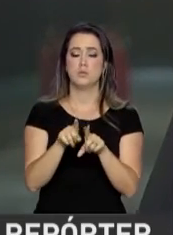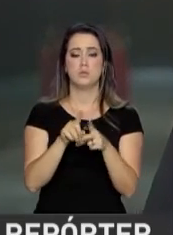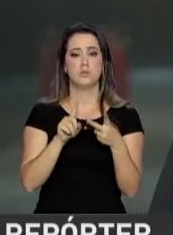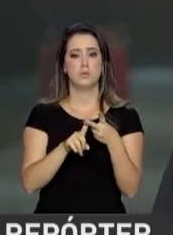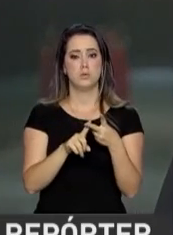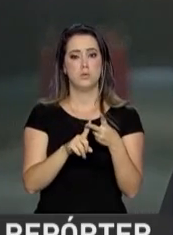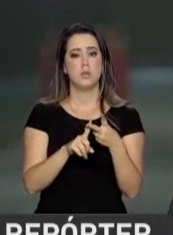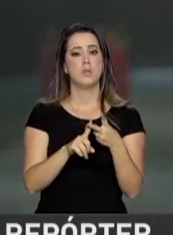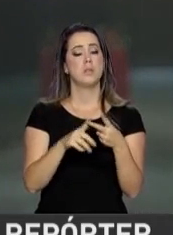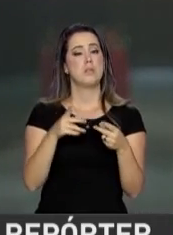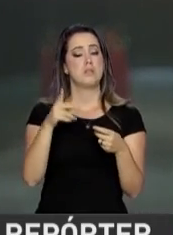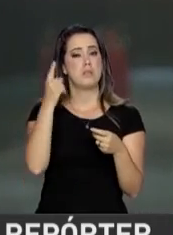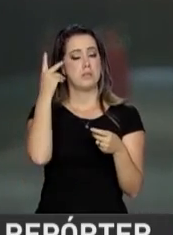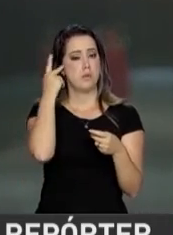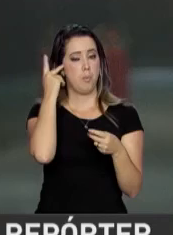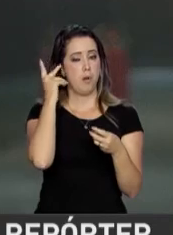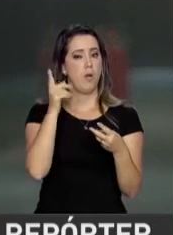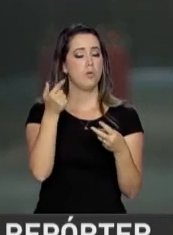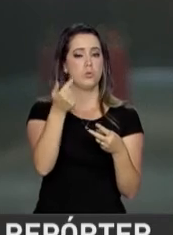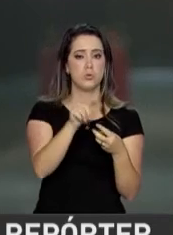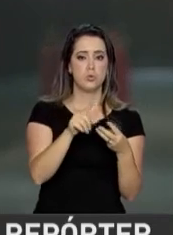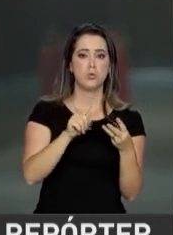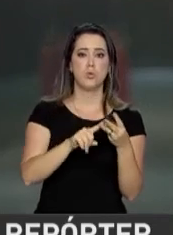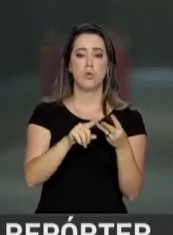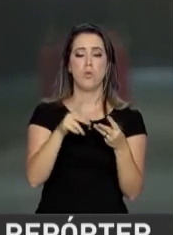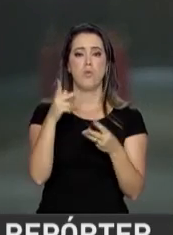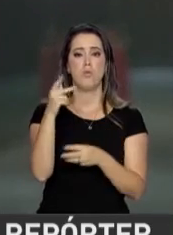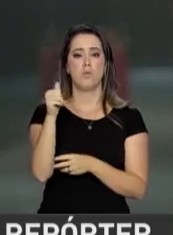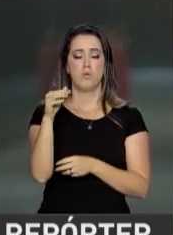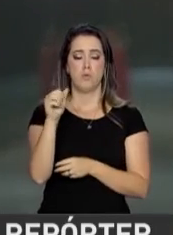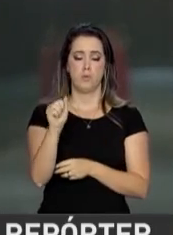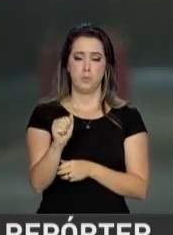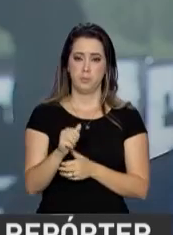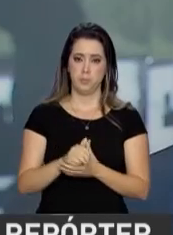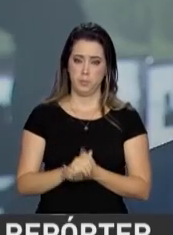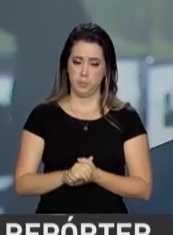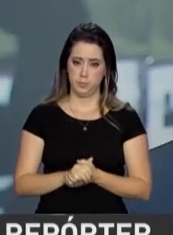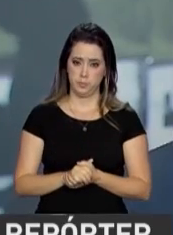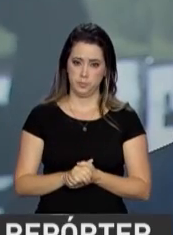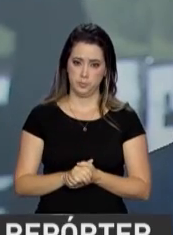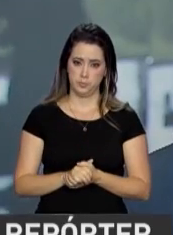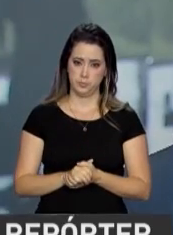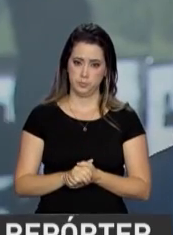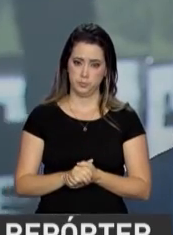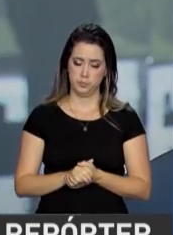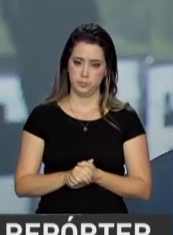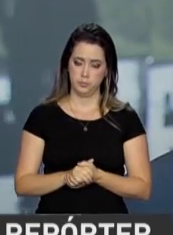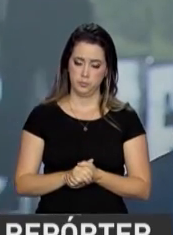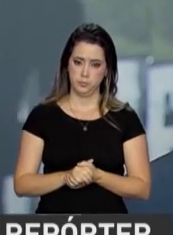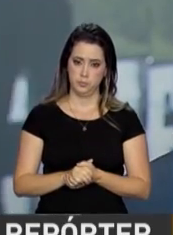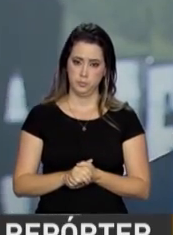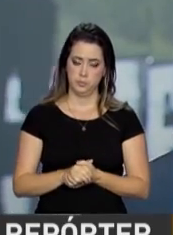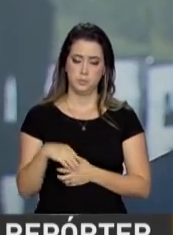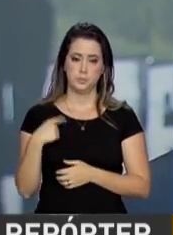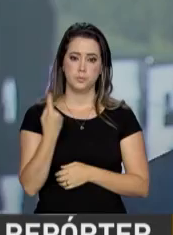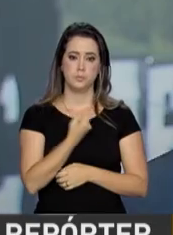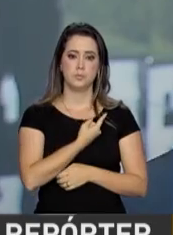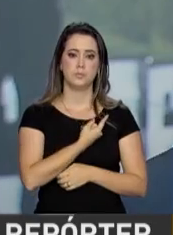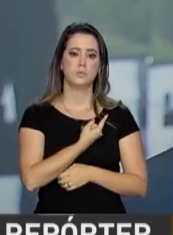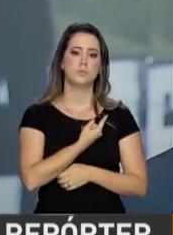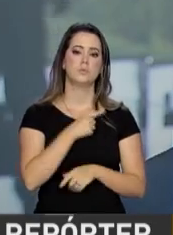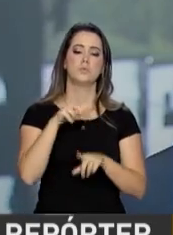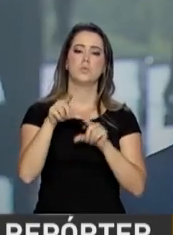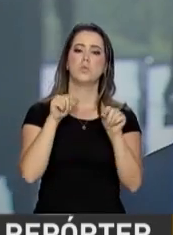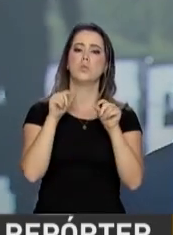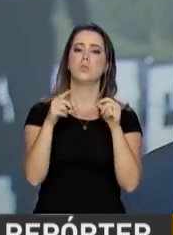cidade de campinas e ainda porto alegre vamos ouvir o que ele falou definimos uma um